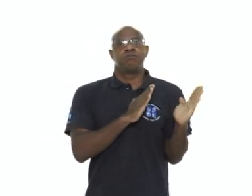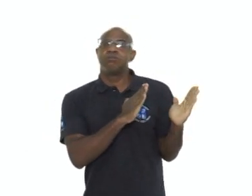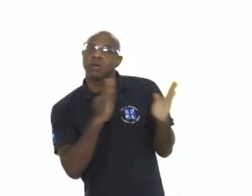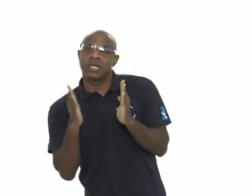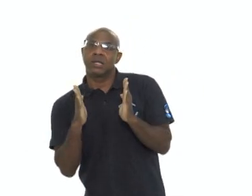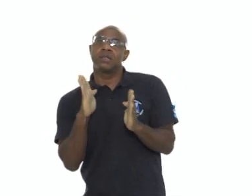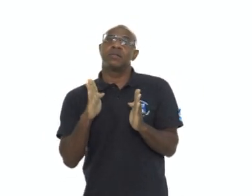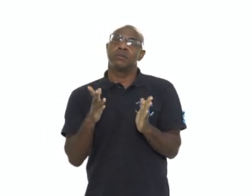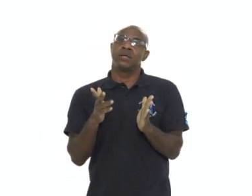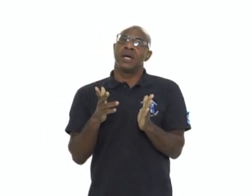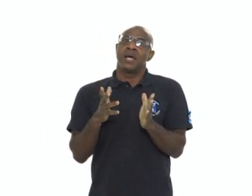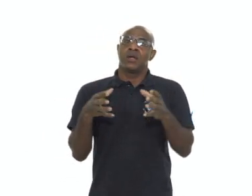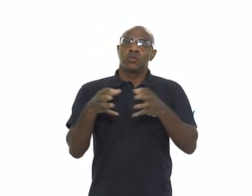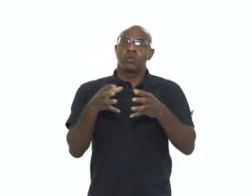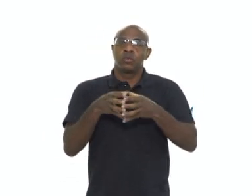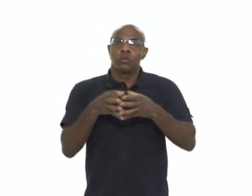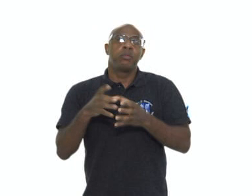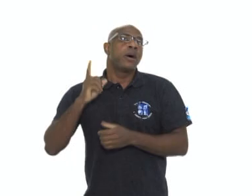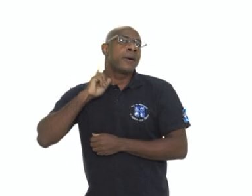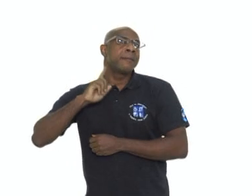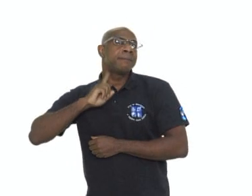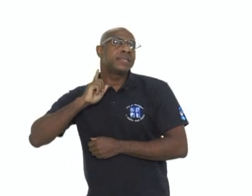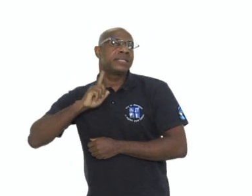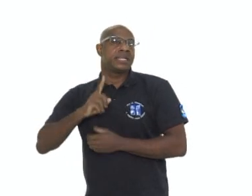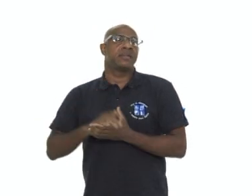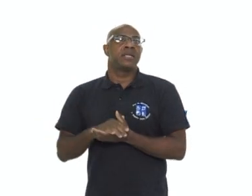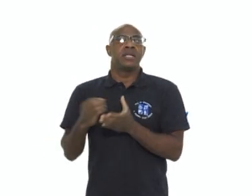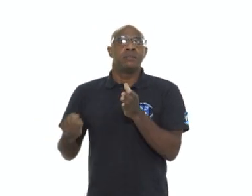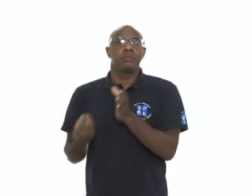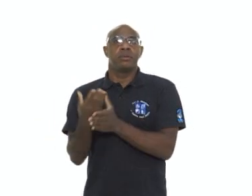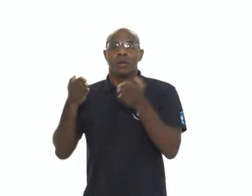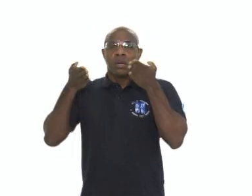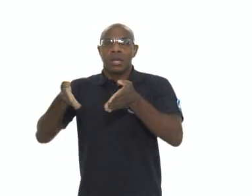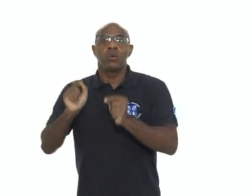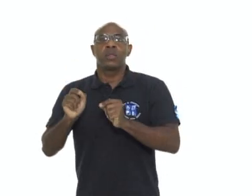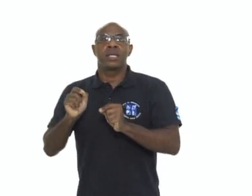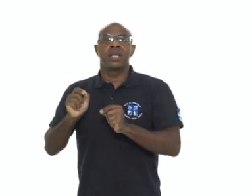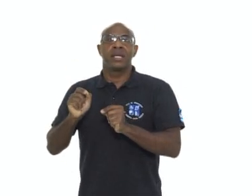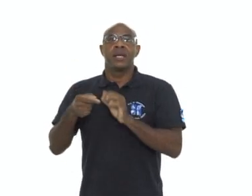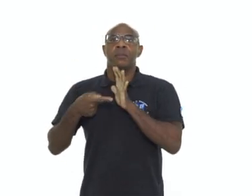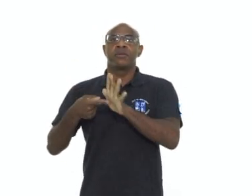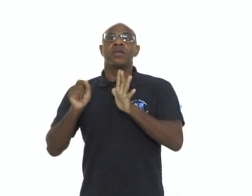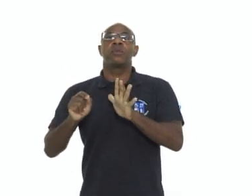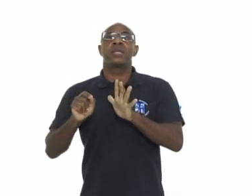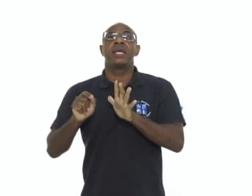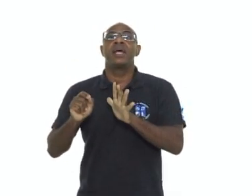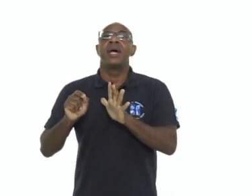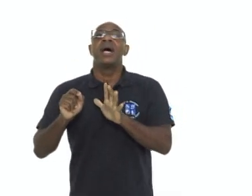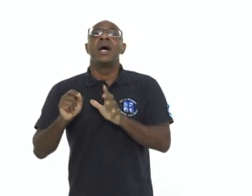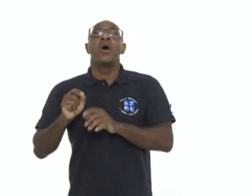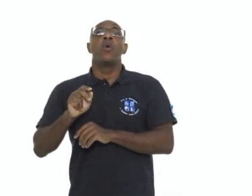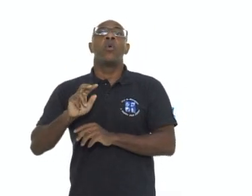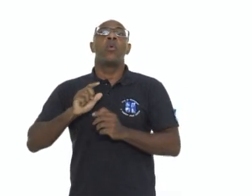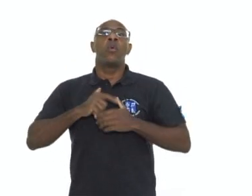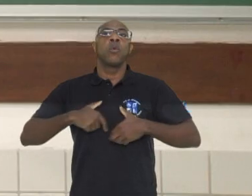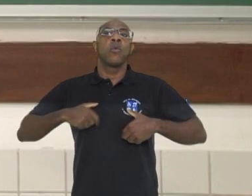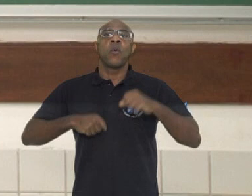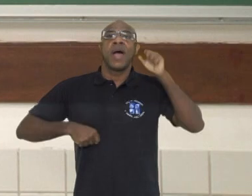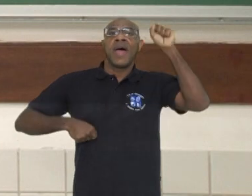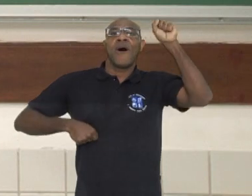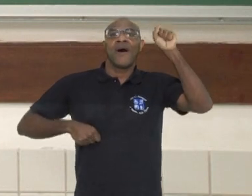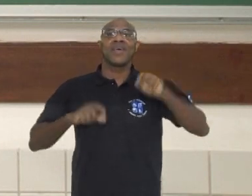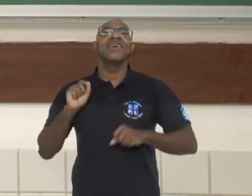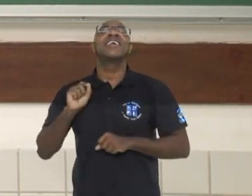Mineira, enfatizando a construção do herói Marte Tiradentes.